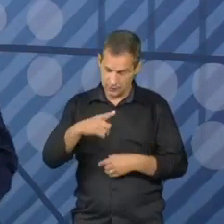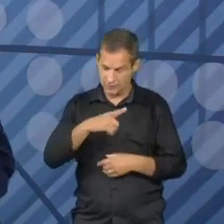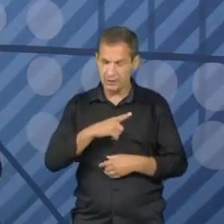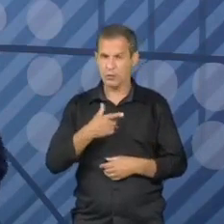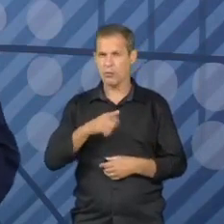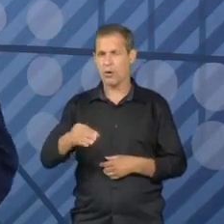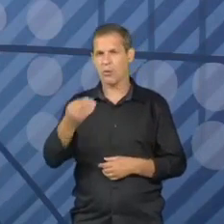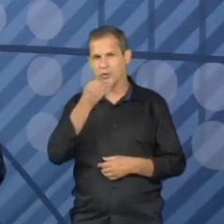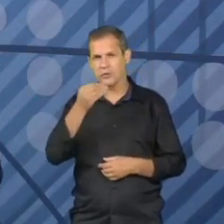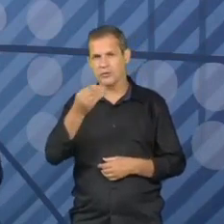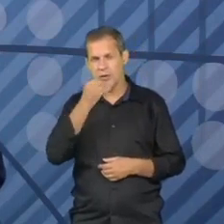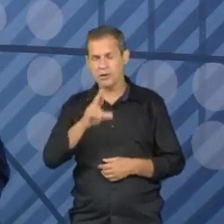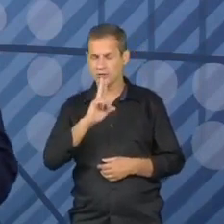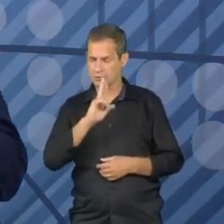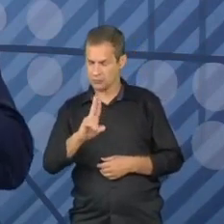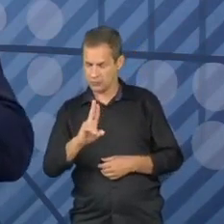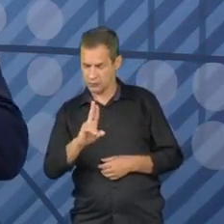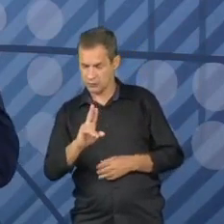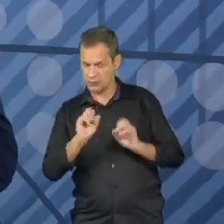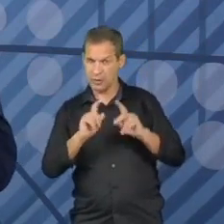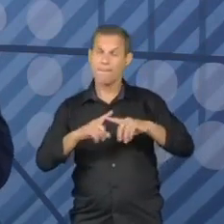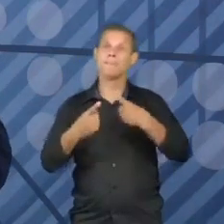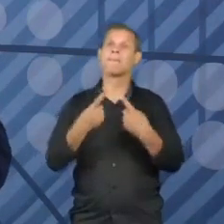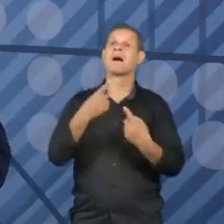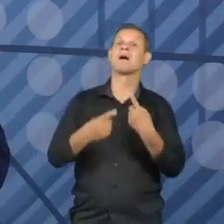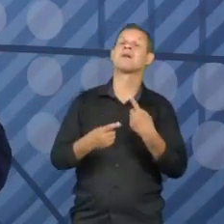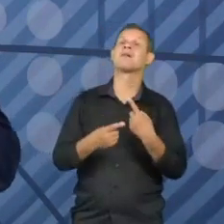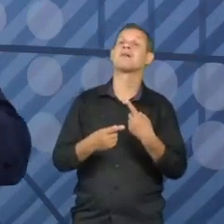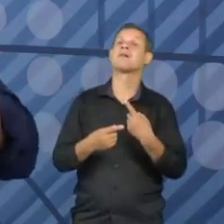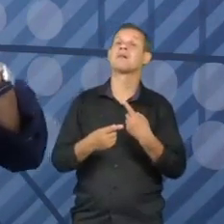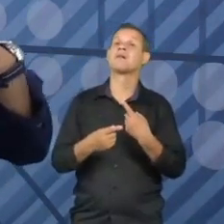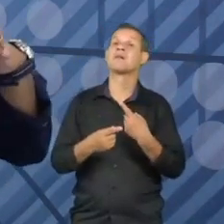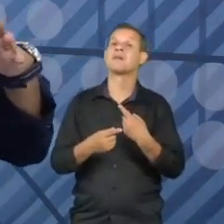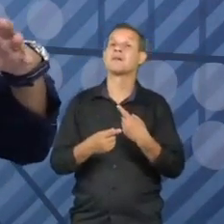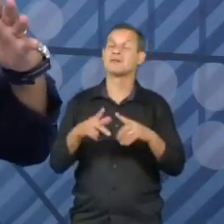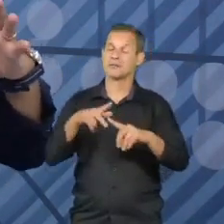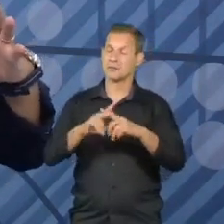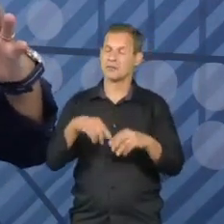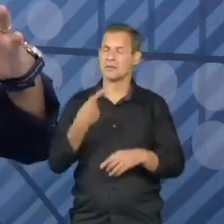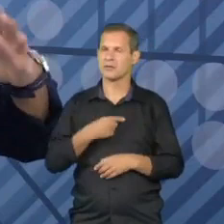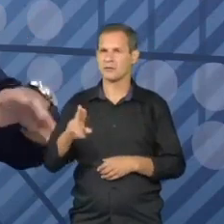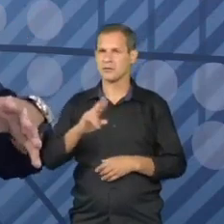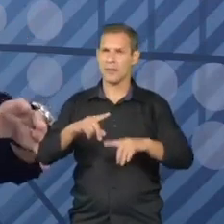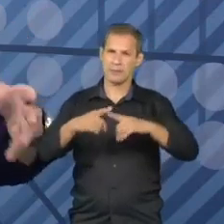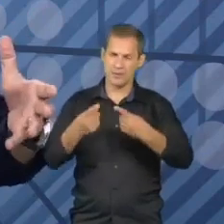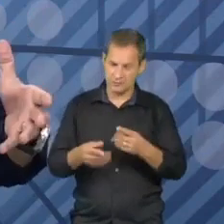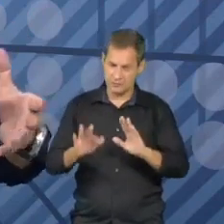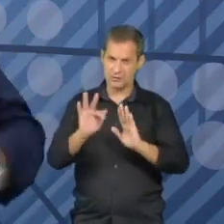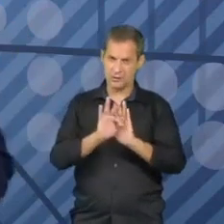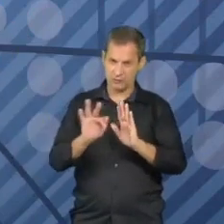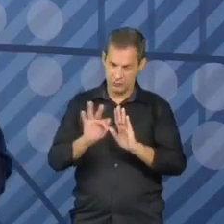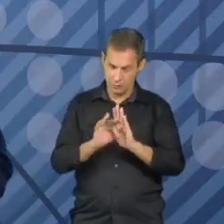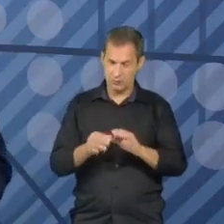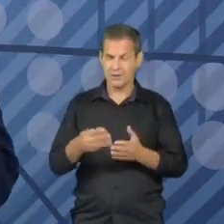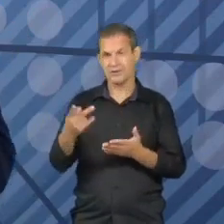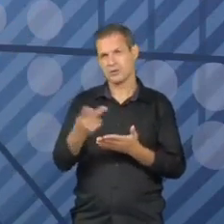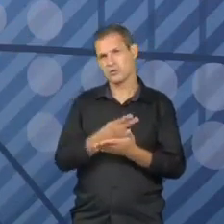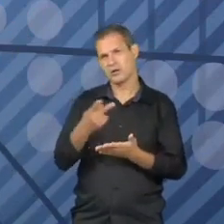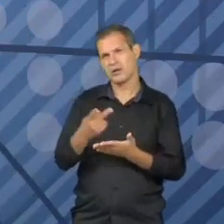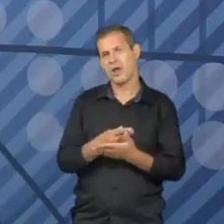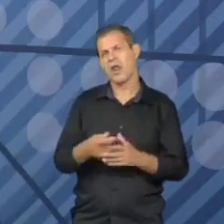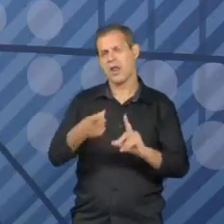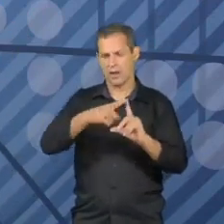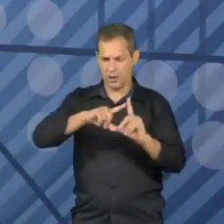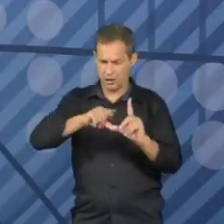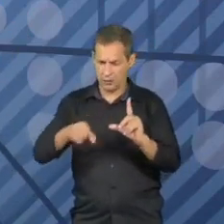outra possibilidade de resolução. Quais são os itens que a gente está utilizando? A nossa fórmula, que é uma fórmula do erro, a